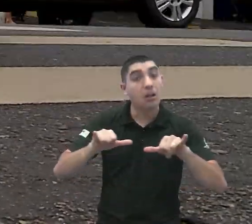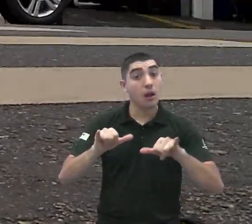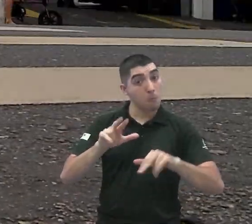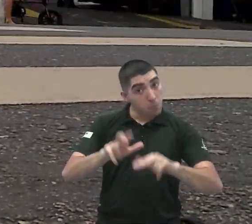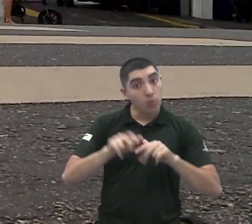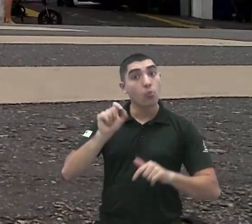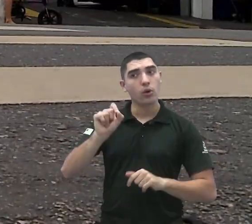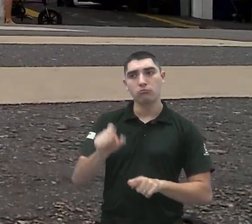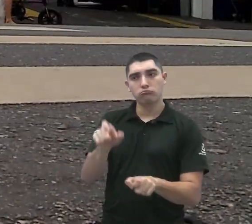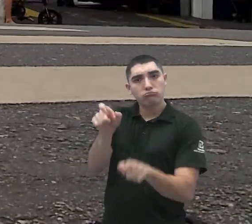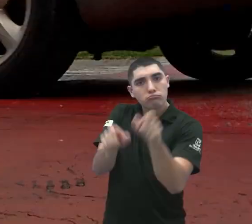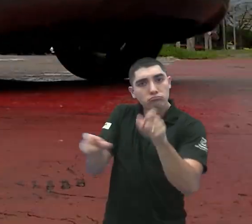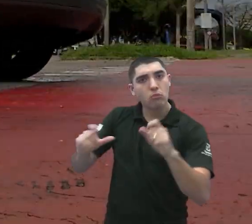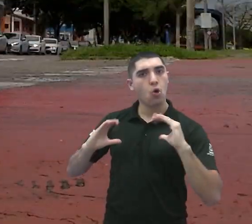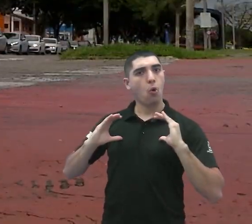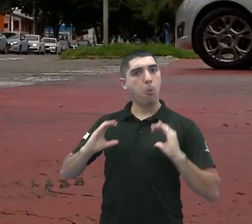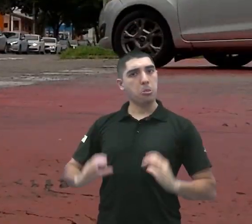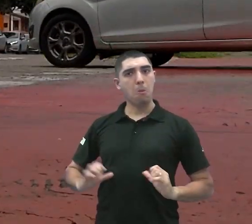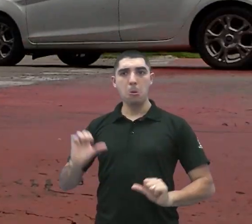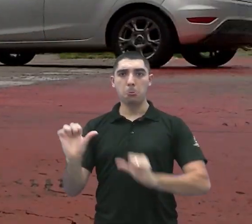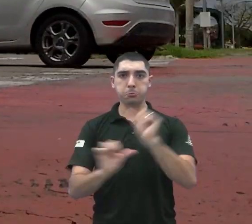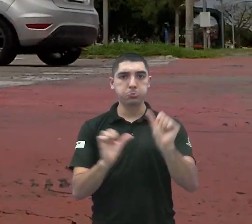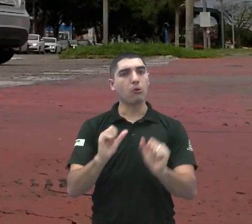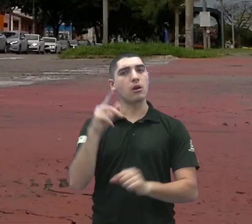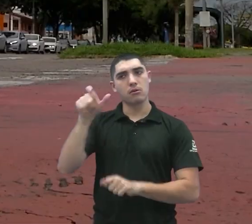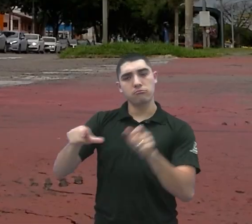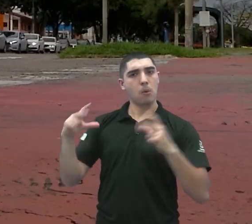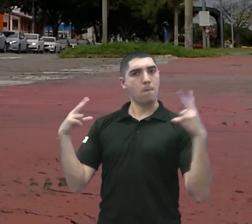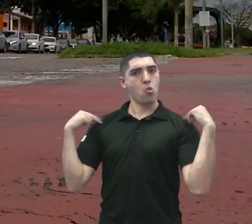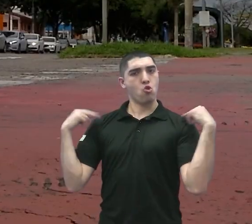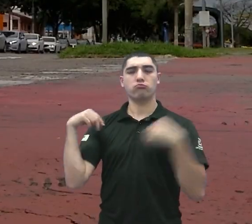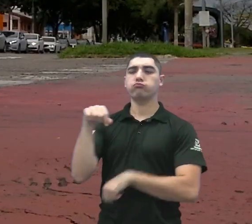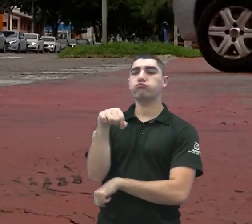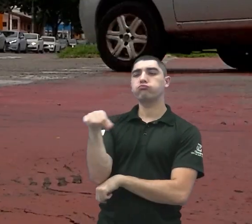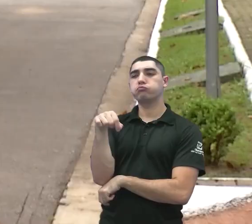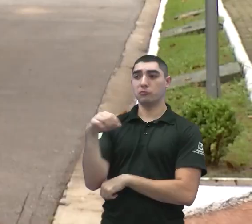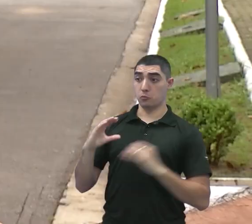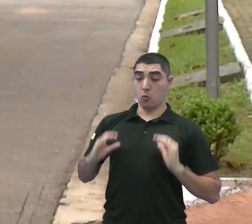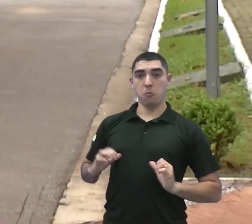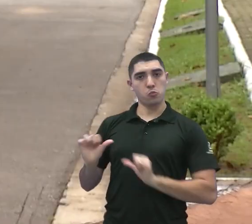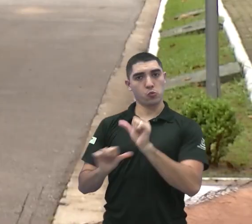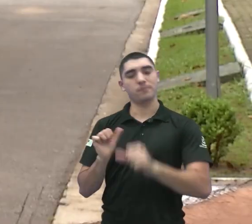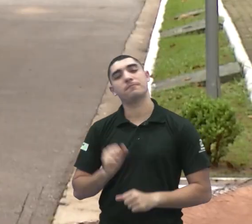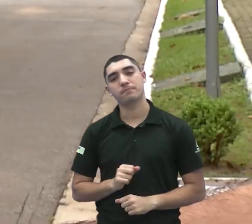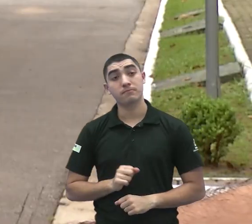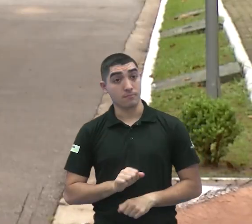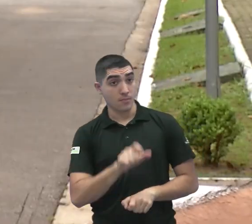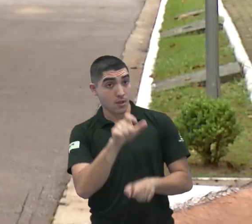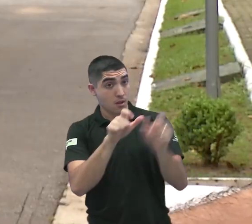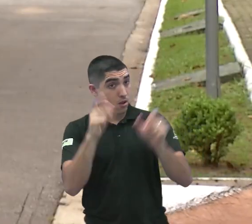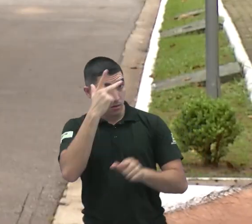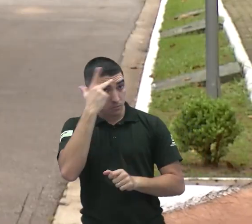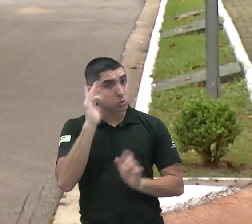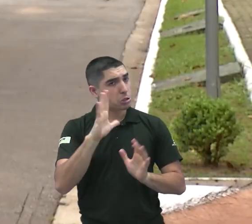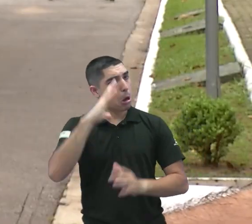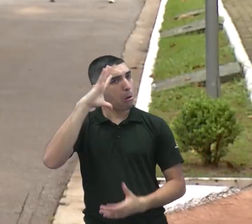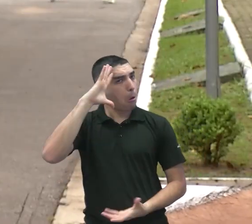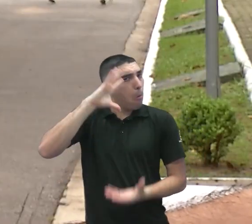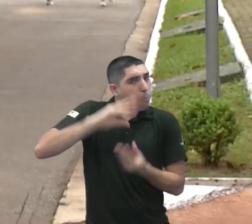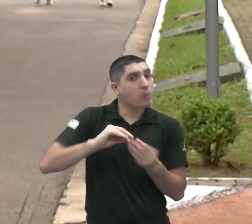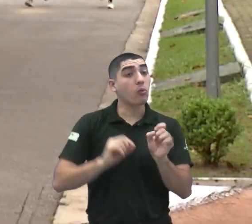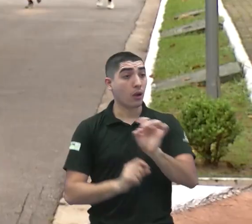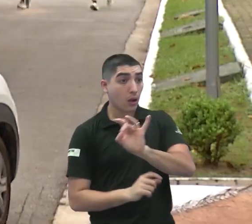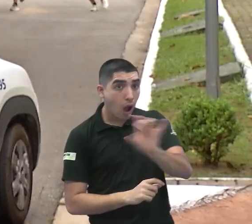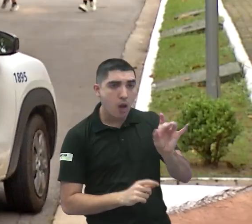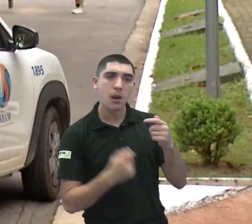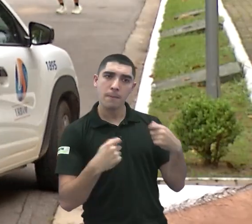o resultado é fruto de uma mudança de postura de quem está atrás do volante. Eu acredito que as pessoas têm entendido cada vez mais que se cada